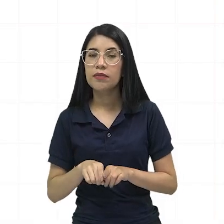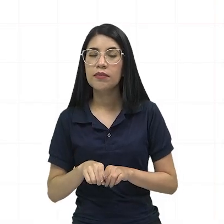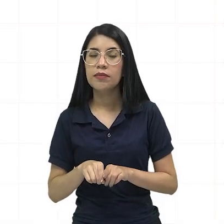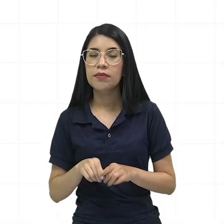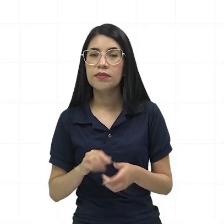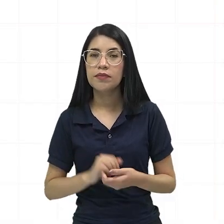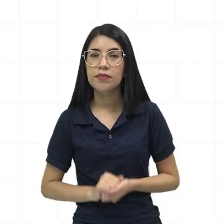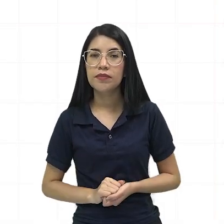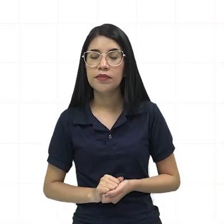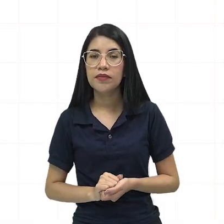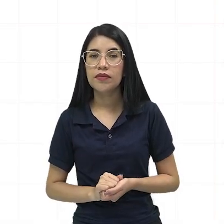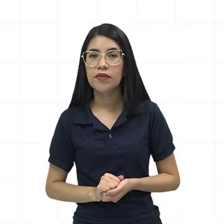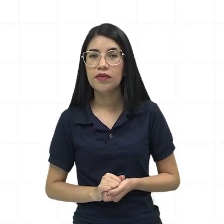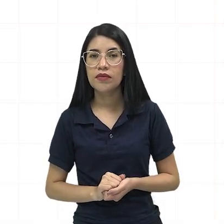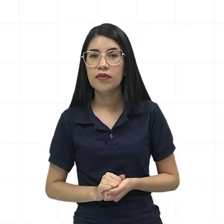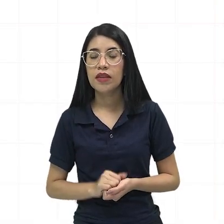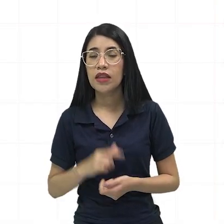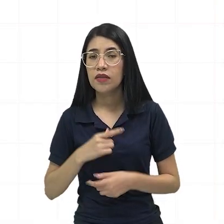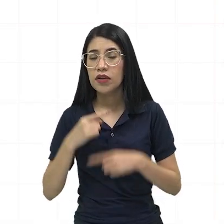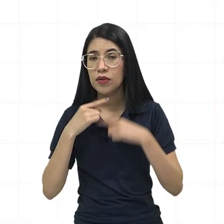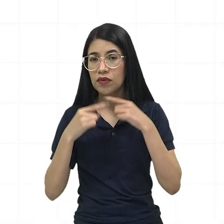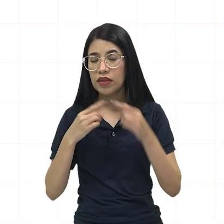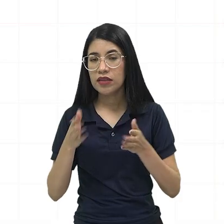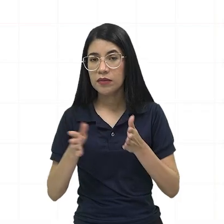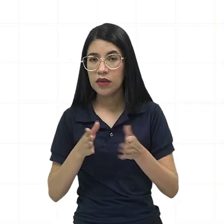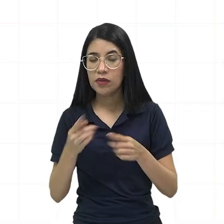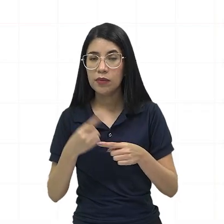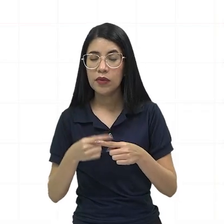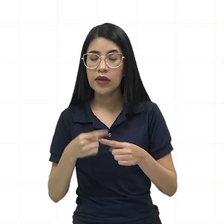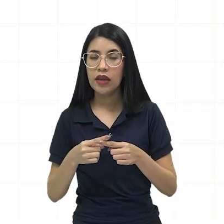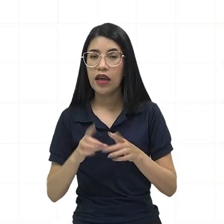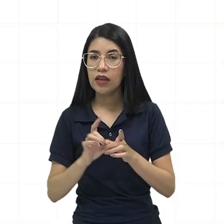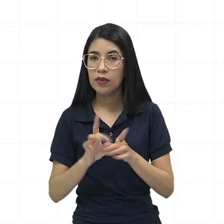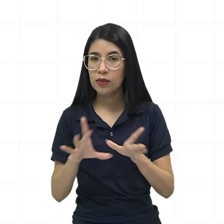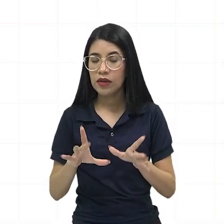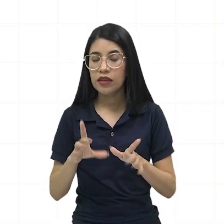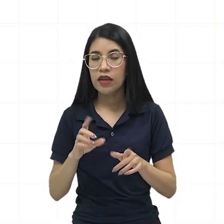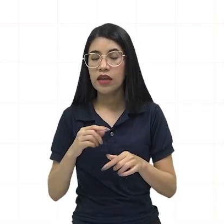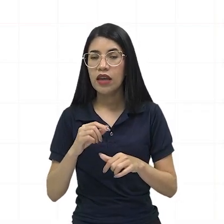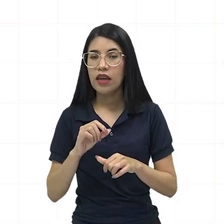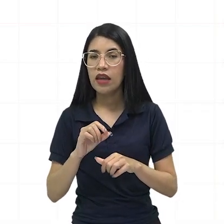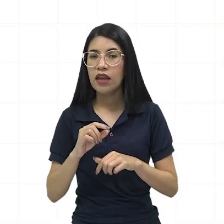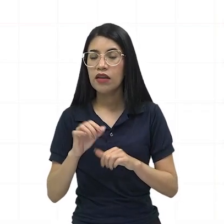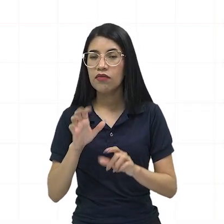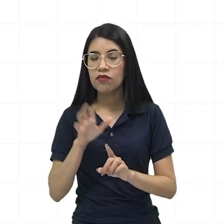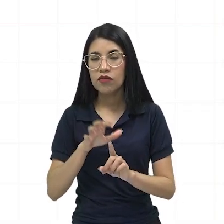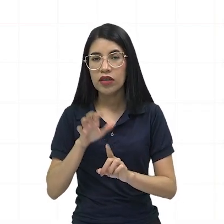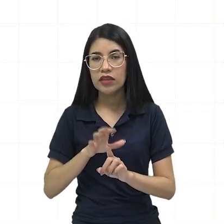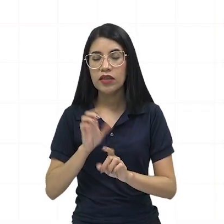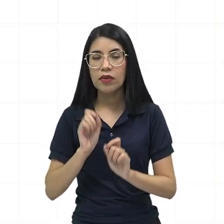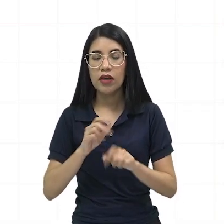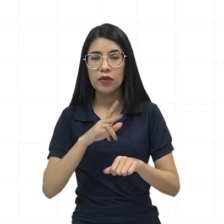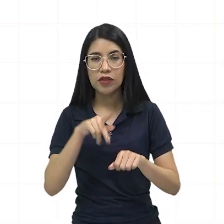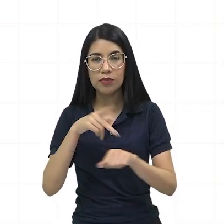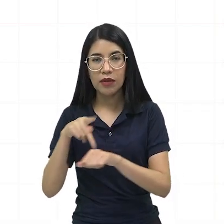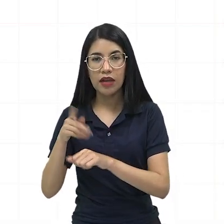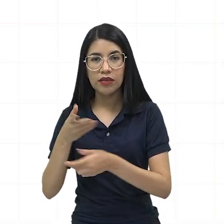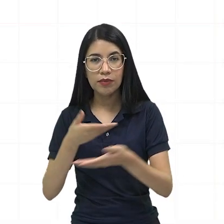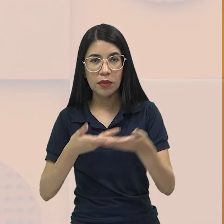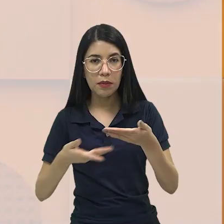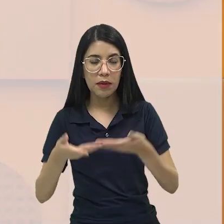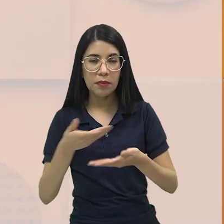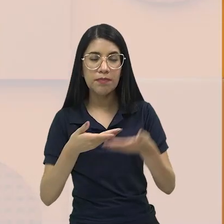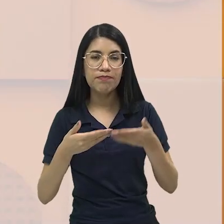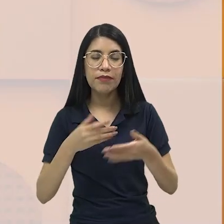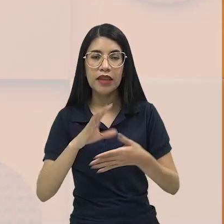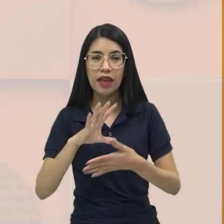E basicamente, essa doutrina Monroe, ela influencia as relações entre os países americanos, por